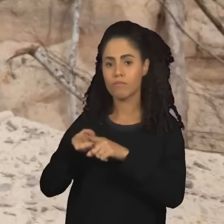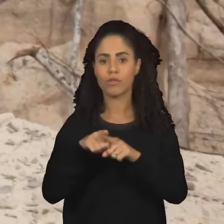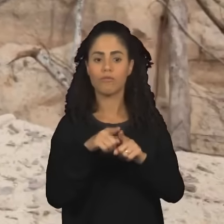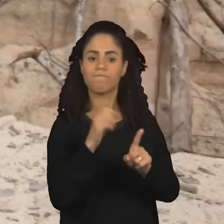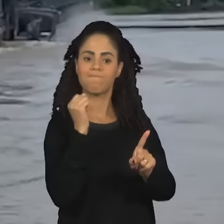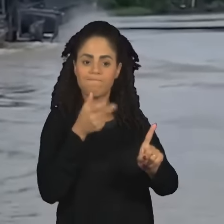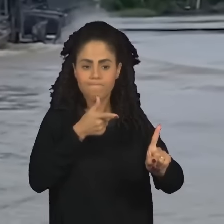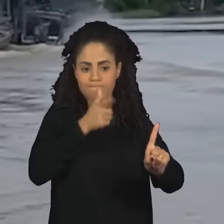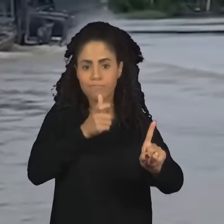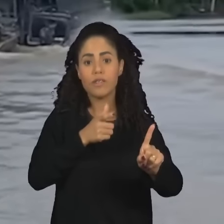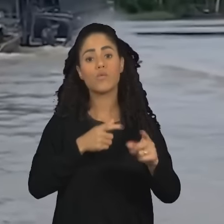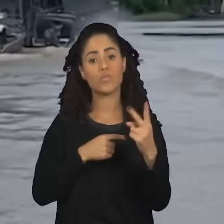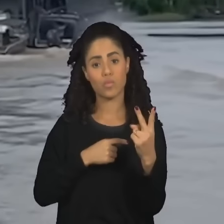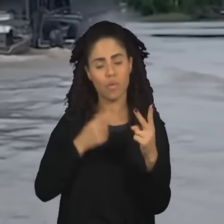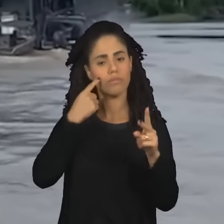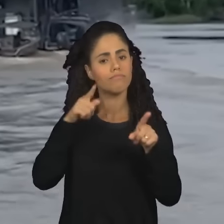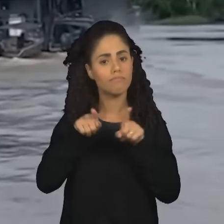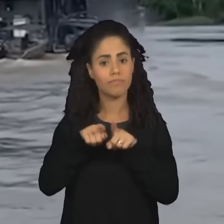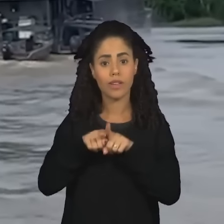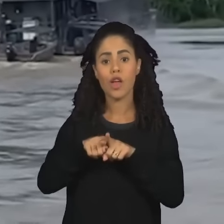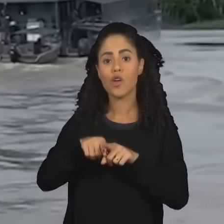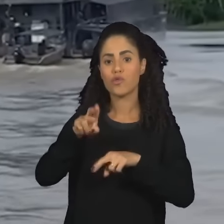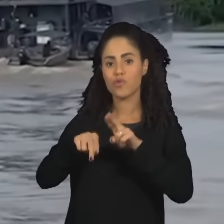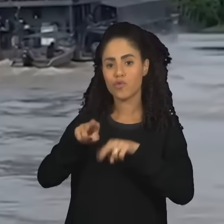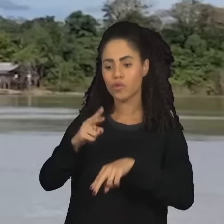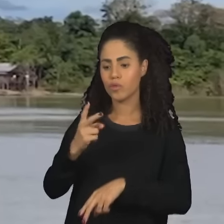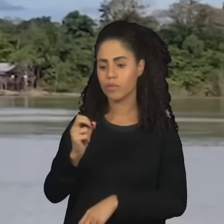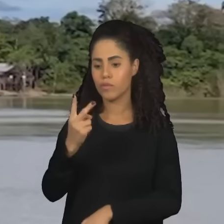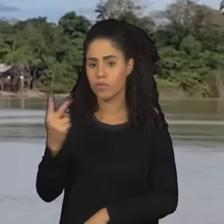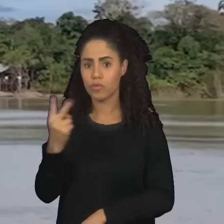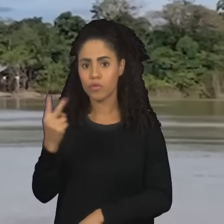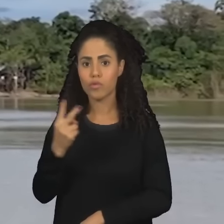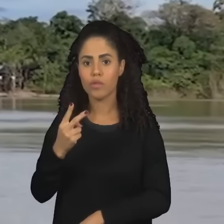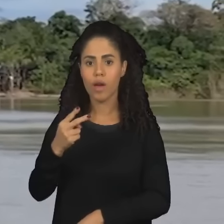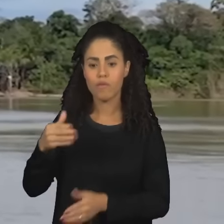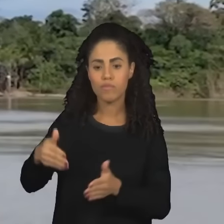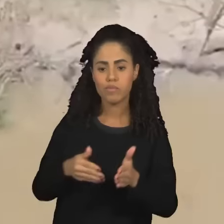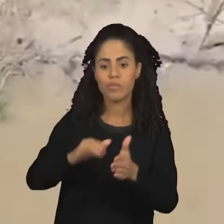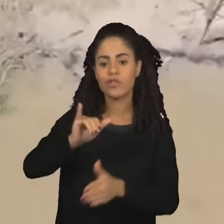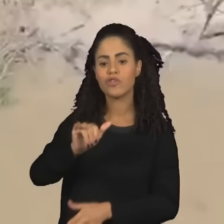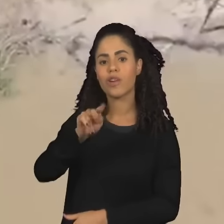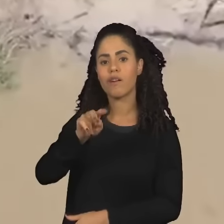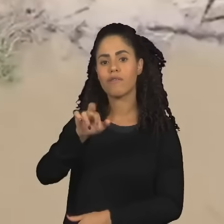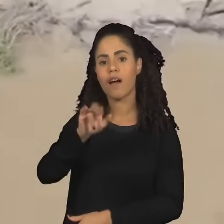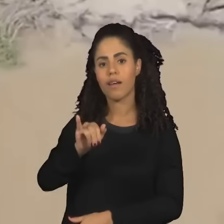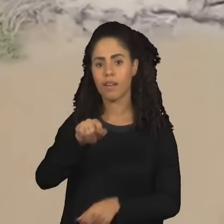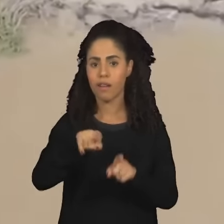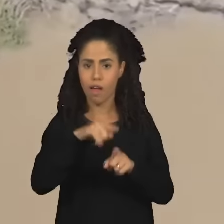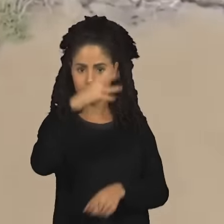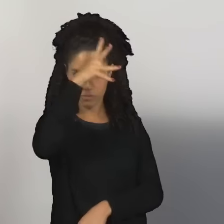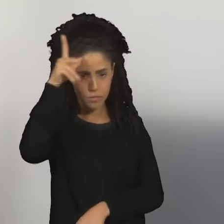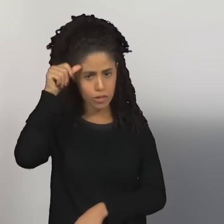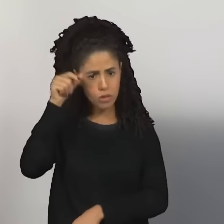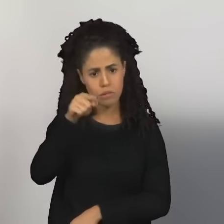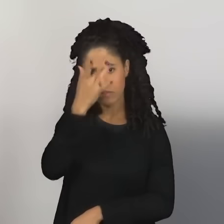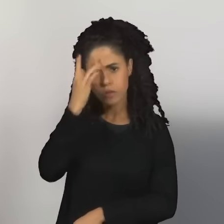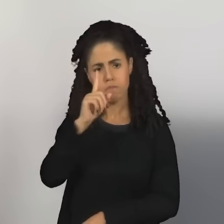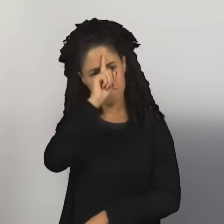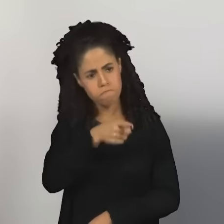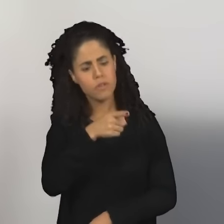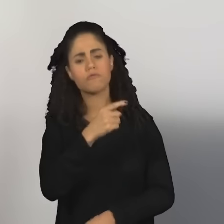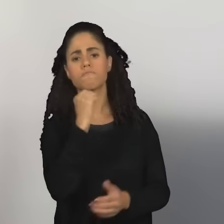Phillips. Os crimes aconteceram em junho de 2022 no Vale do Javari, no estado do Amazonas. O mandante participava